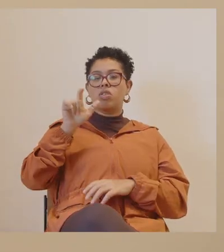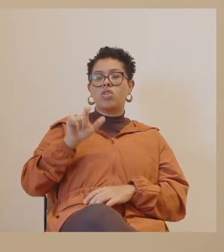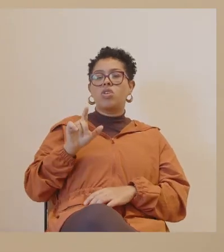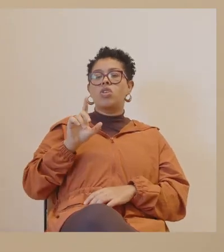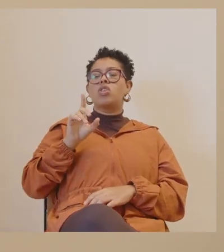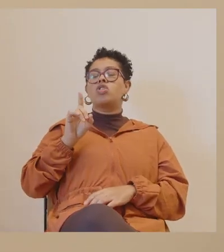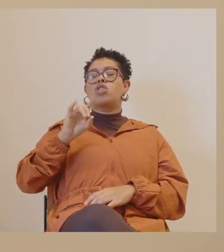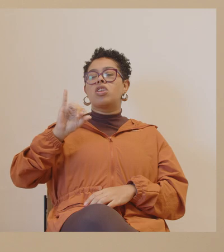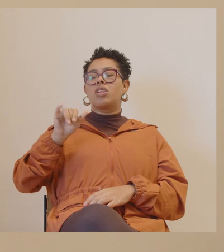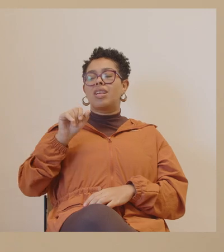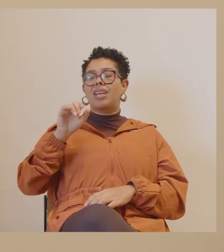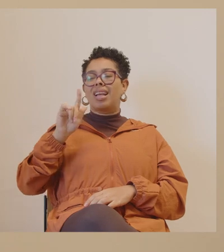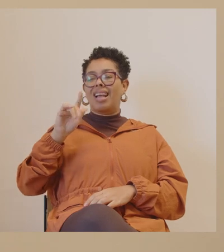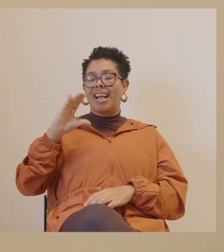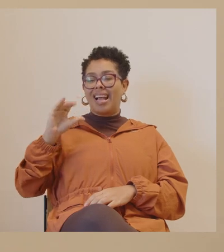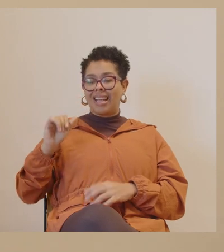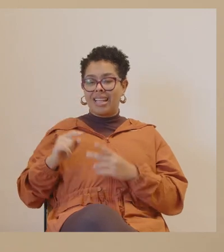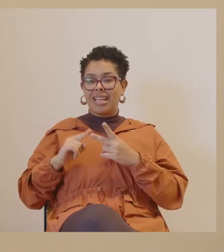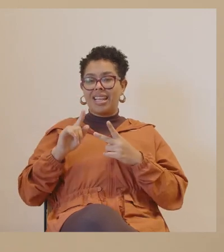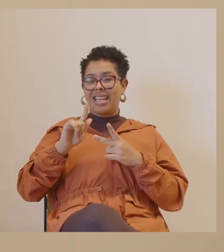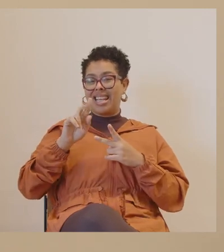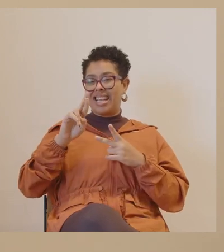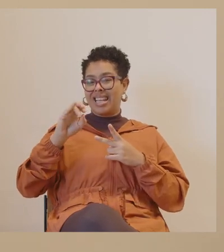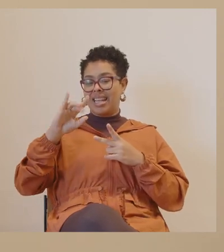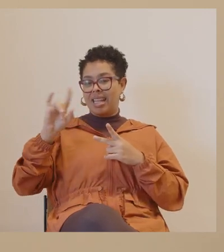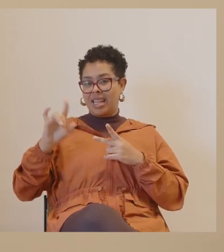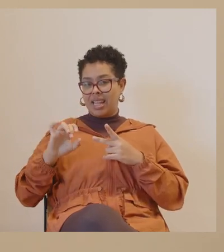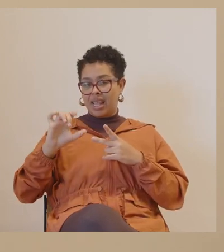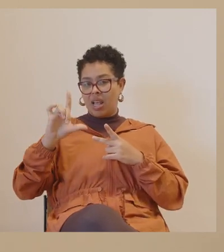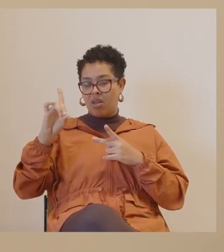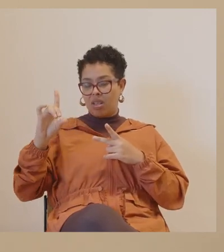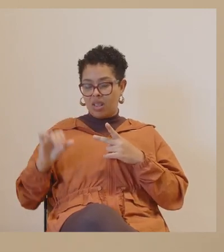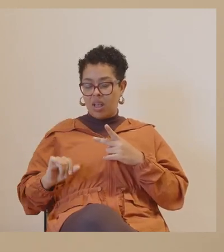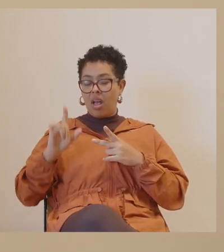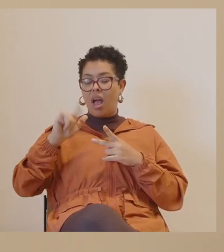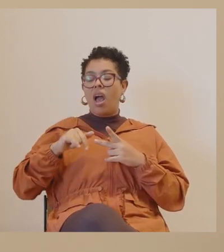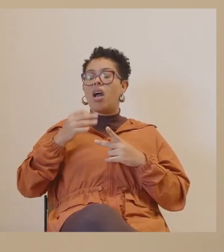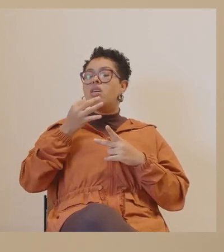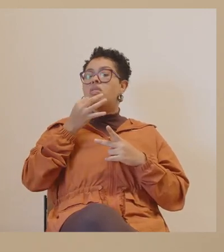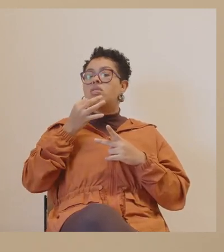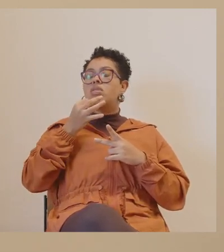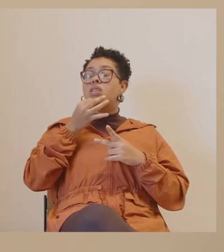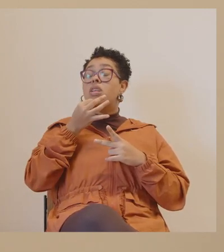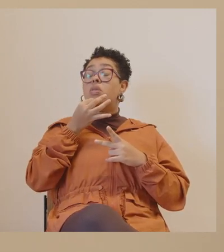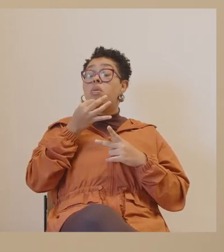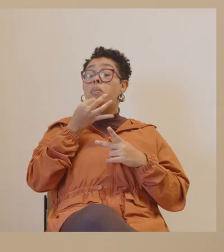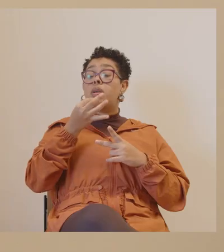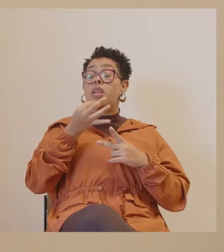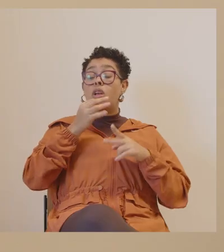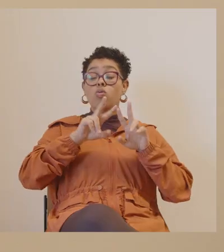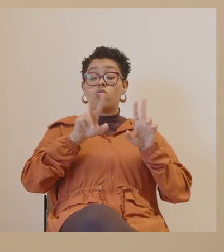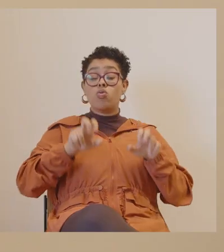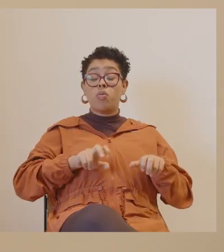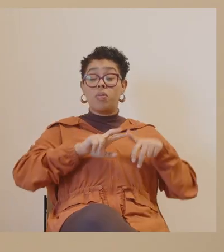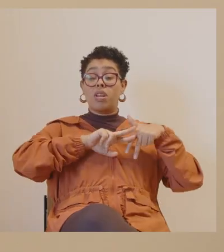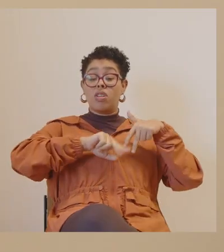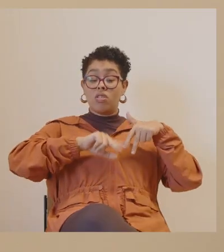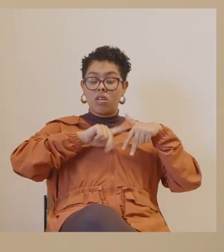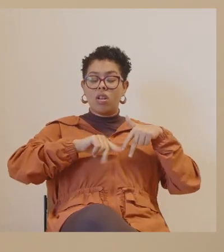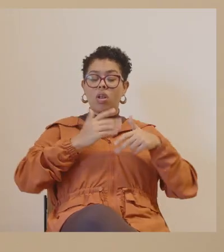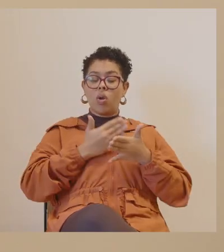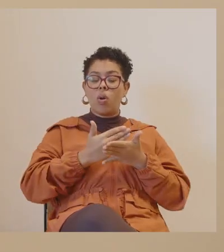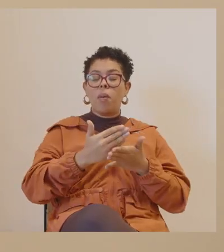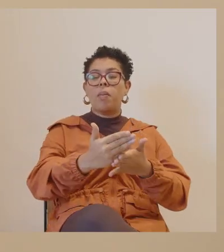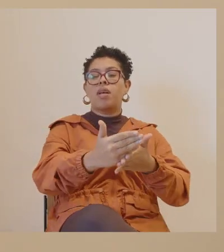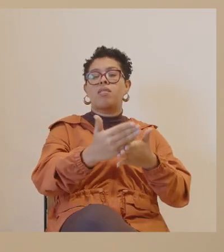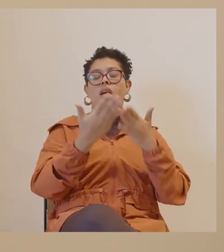que é seminal, a Griselda Pollock, que tem uma leitura de gênero sobre essa pintura, elas começam a ser